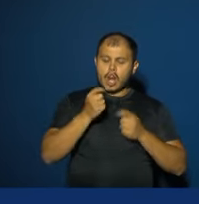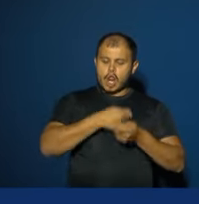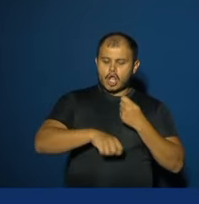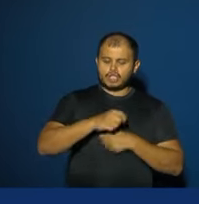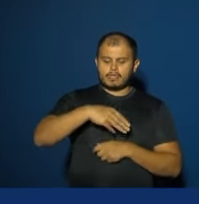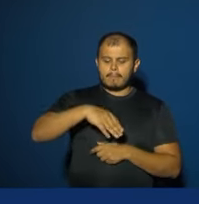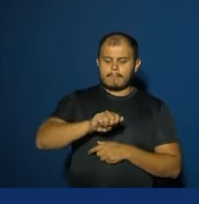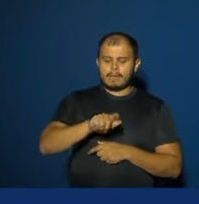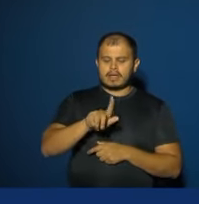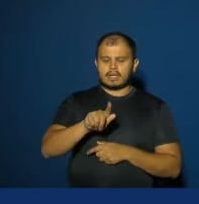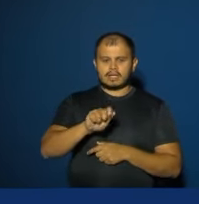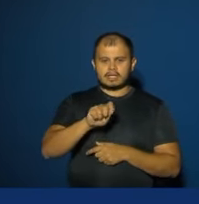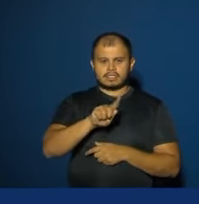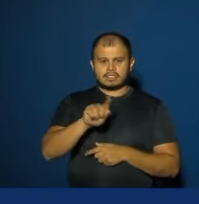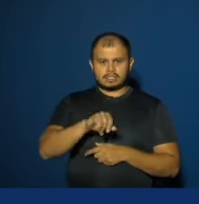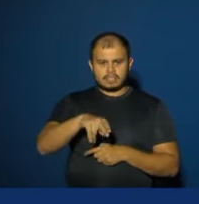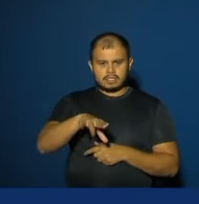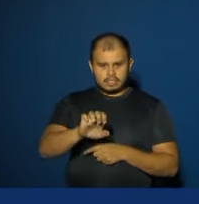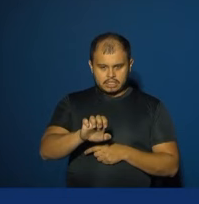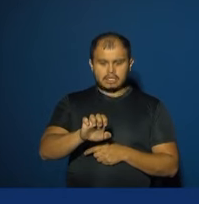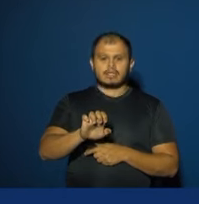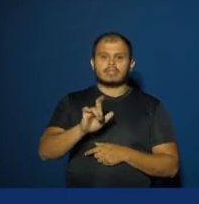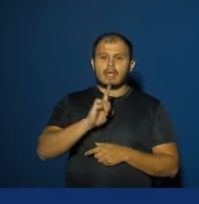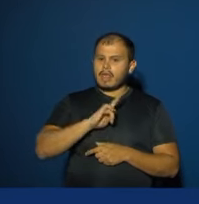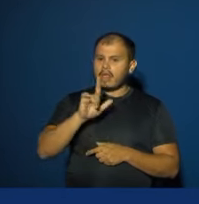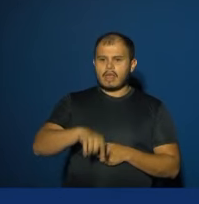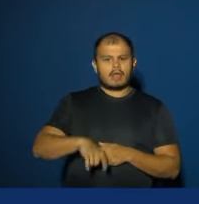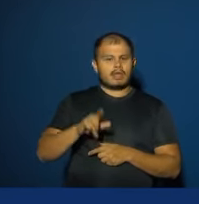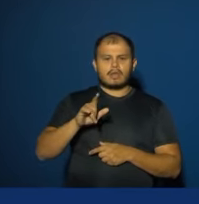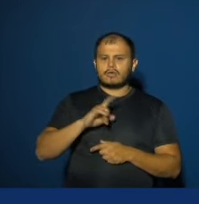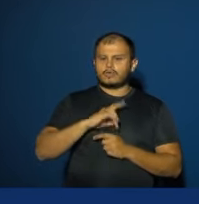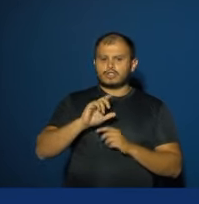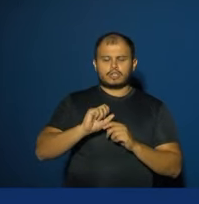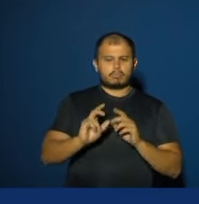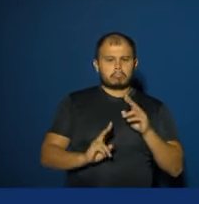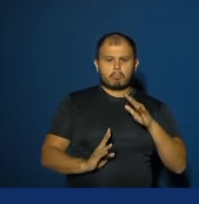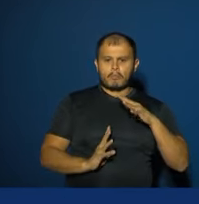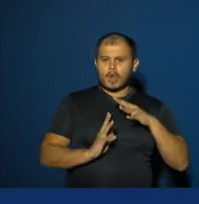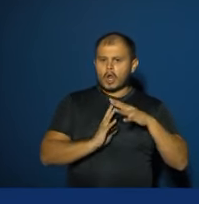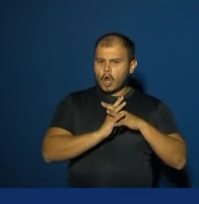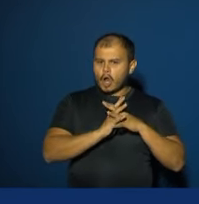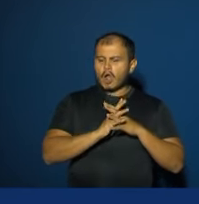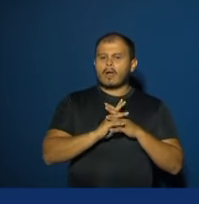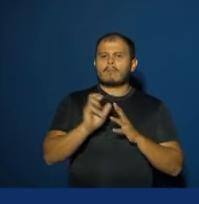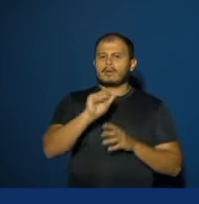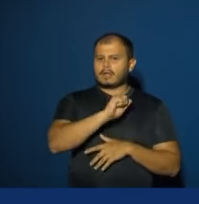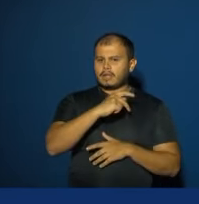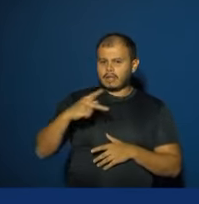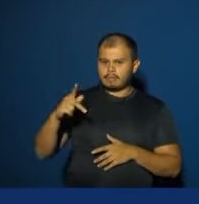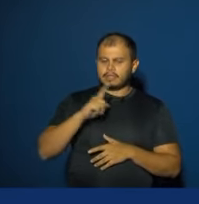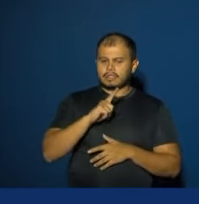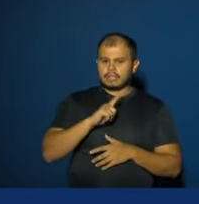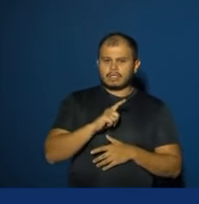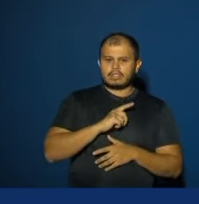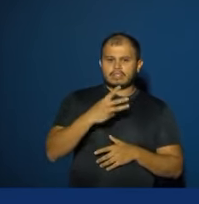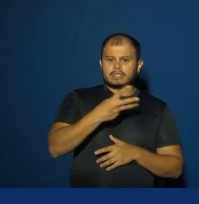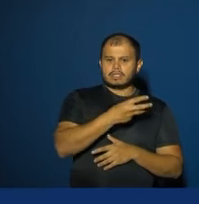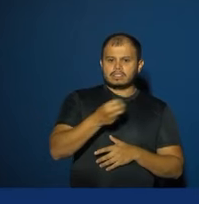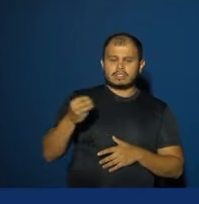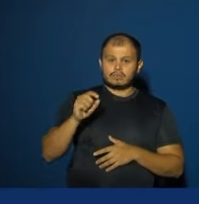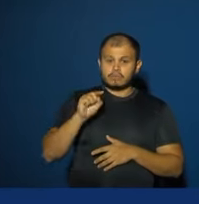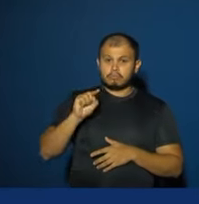uma empresa hoje é um um superp hoje nós temos também 300.000 logistas eh